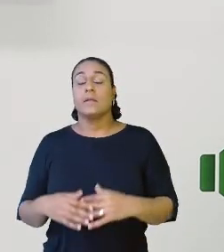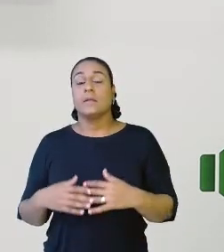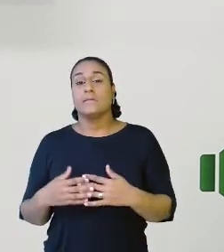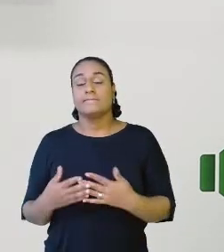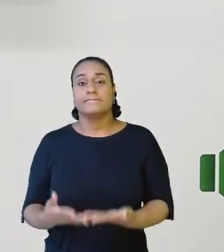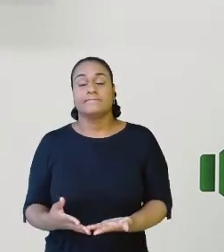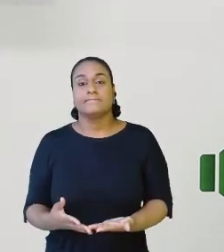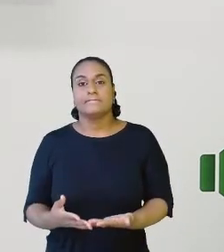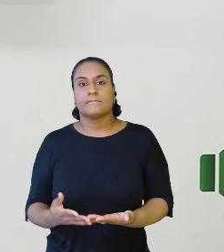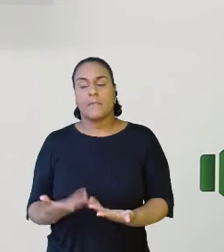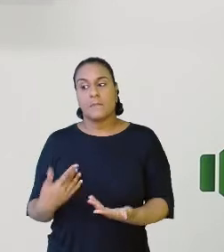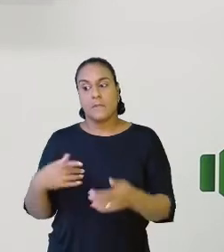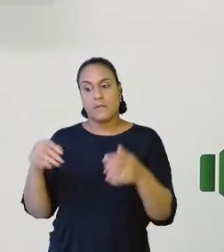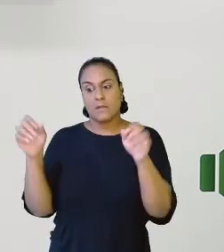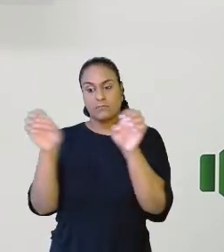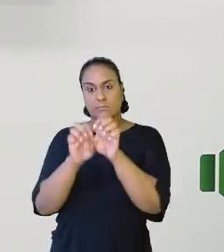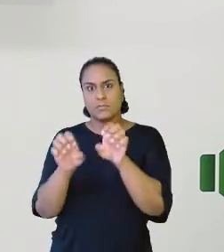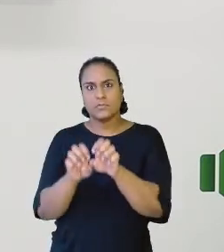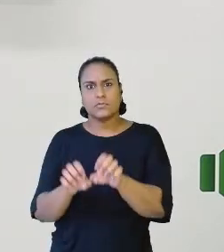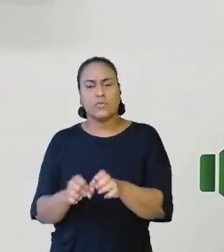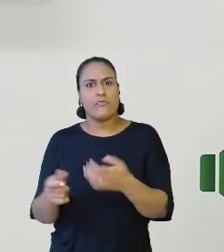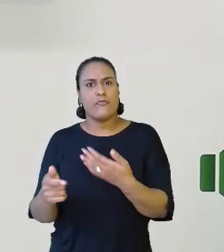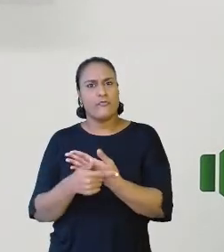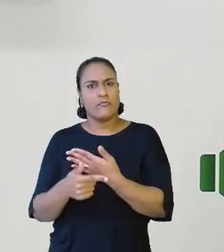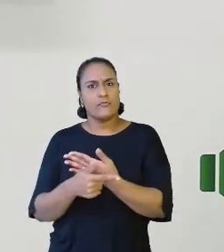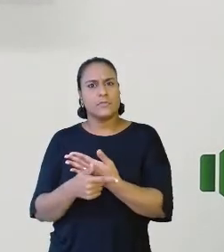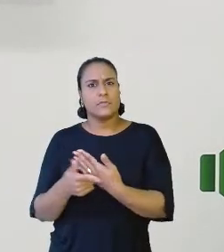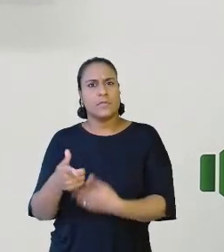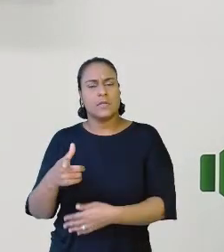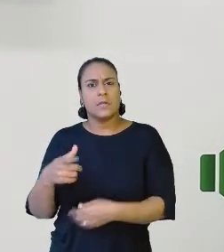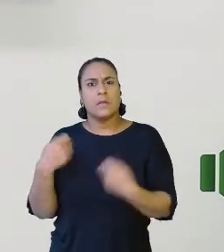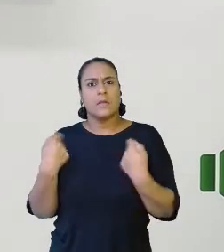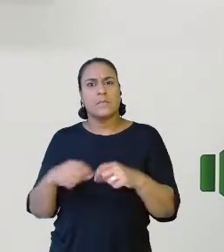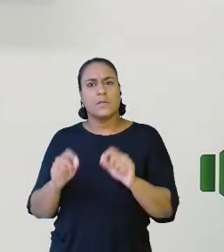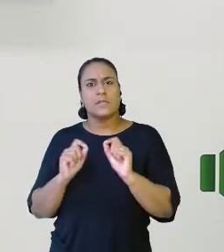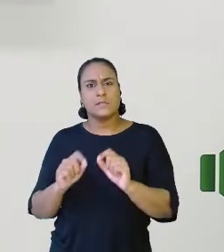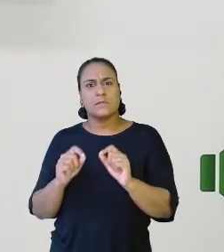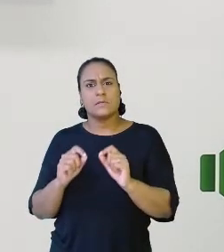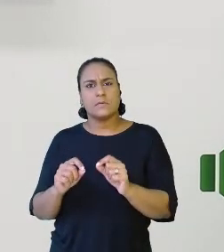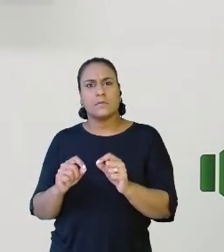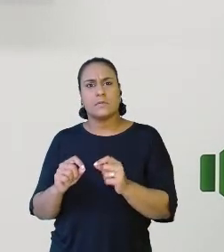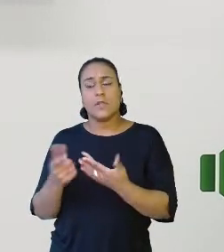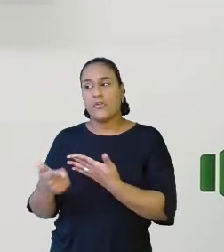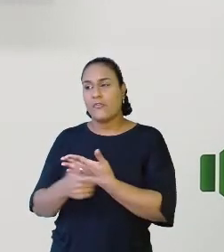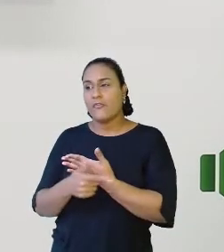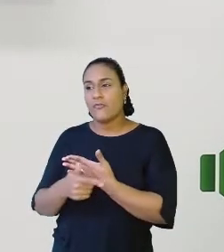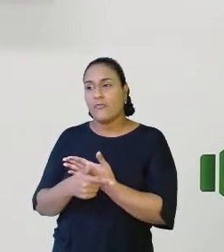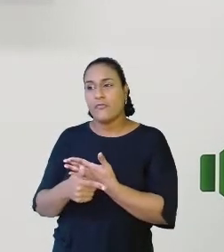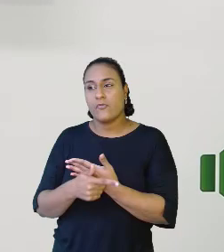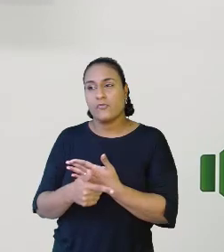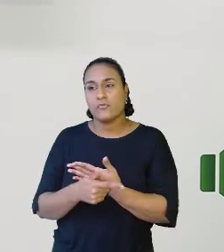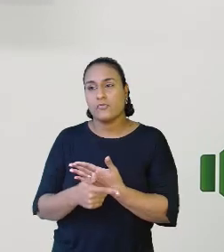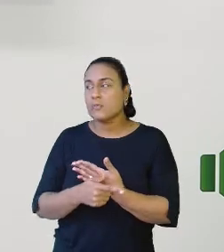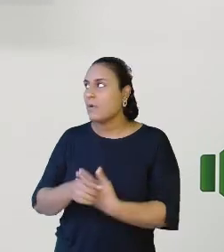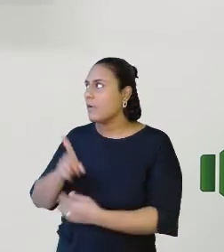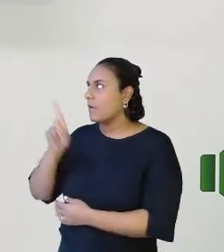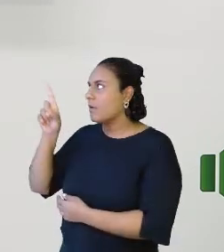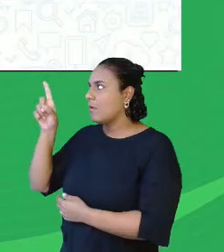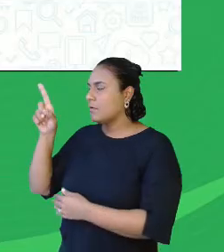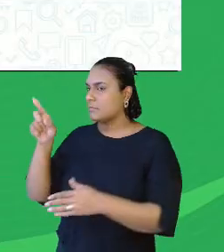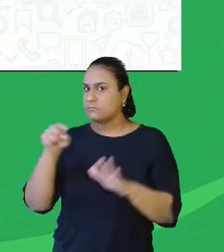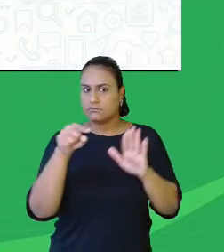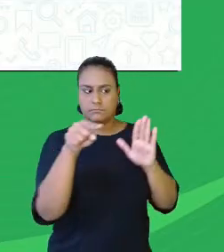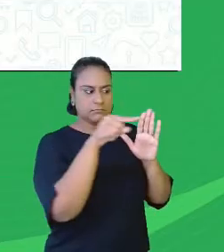essa estrutura funcione, nós temos aí, claro, essas funções, que estamos vendo aí na tela,